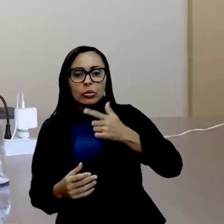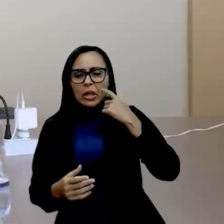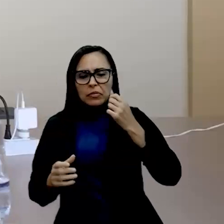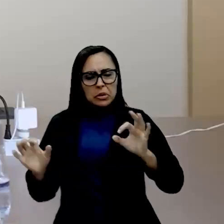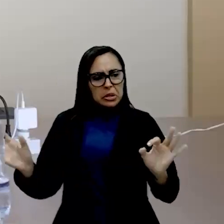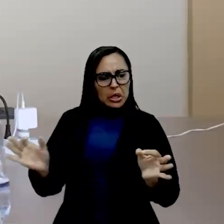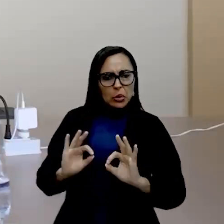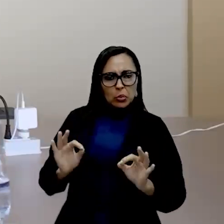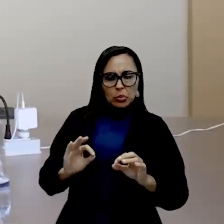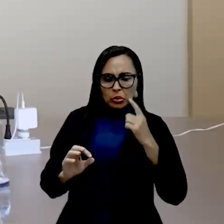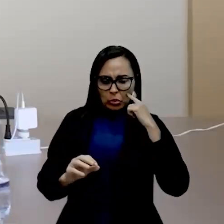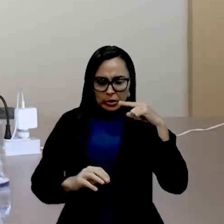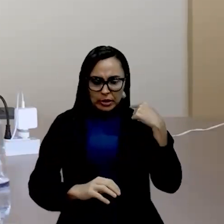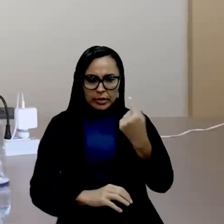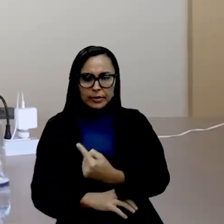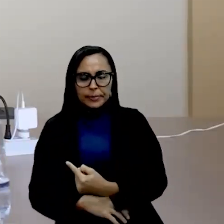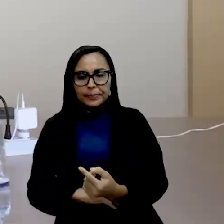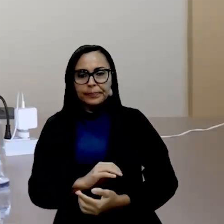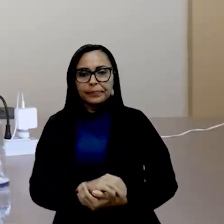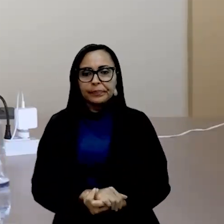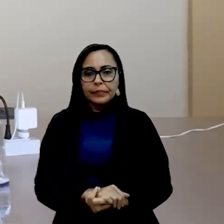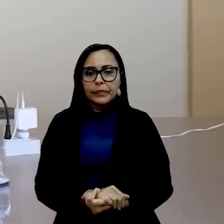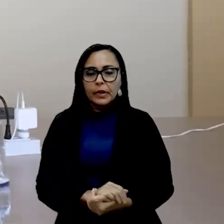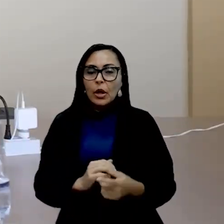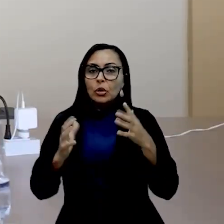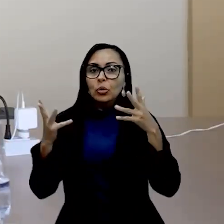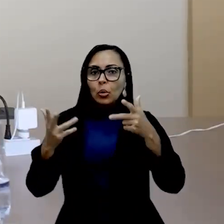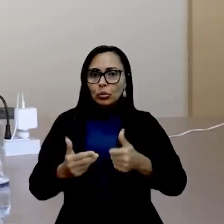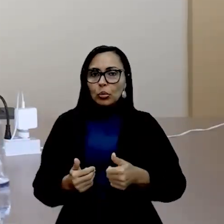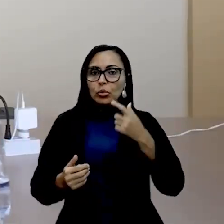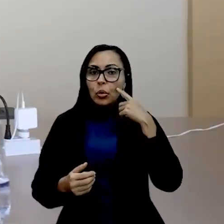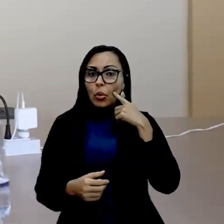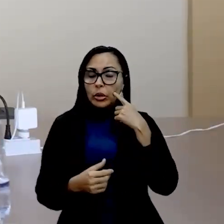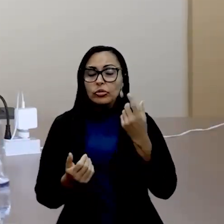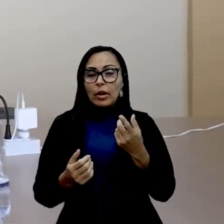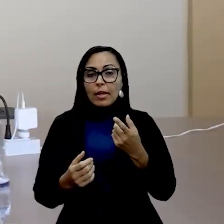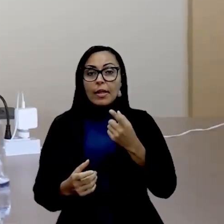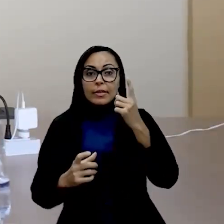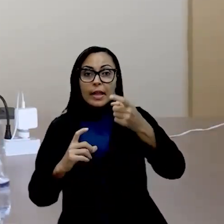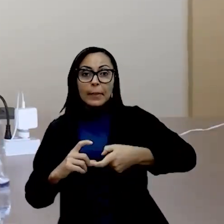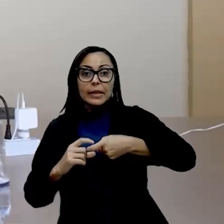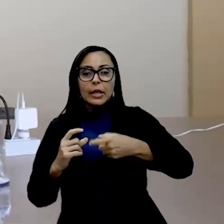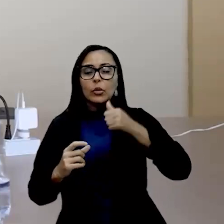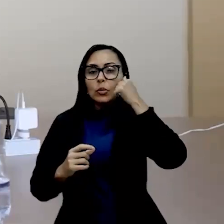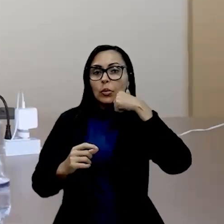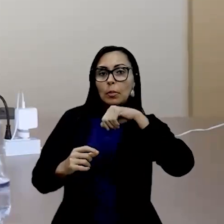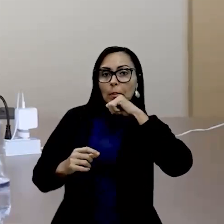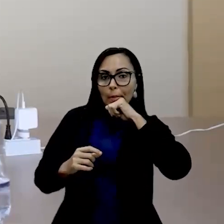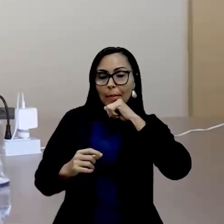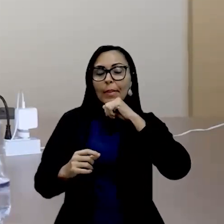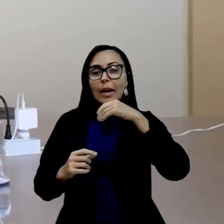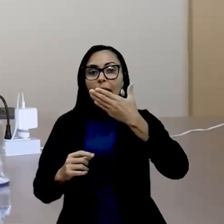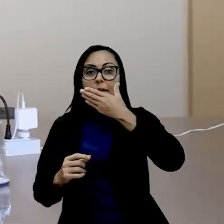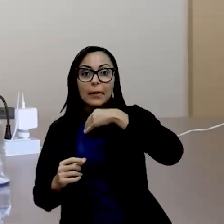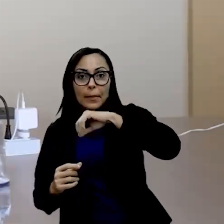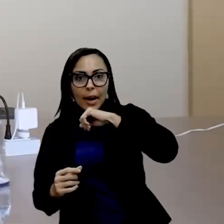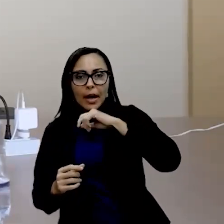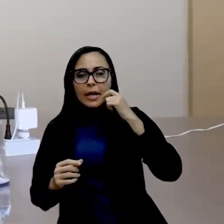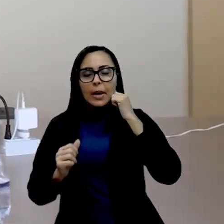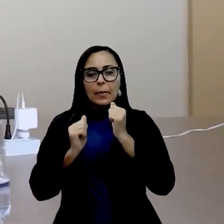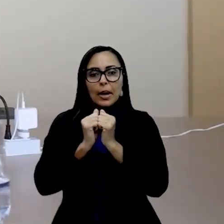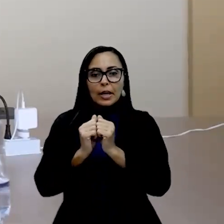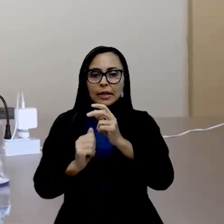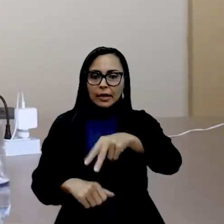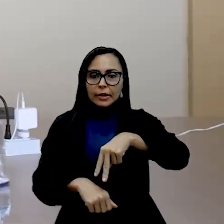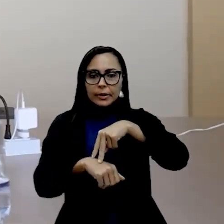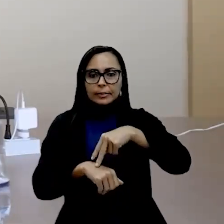tá? Porque todos nós dependemos da próstata dos nossos pais para estarmos aqui, tá? Professor,